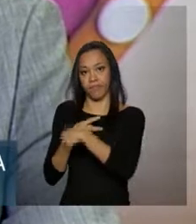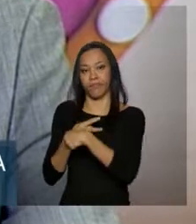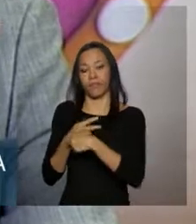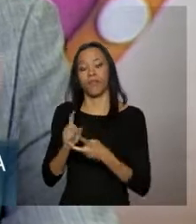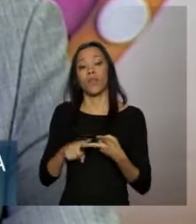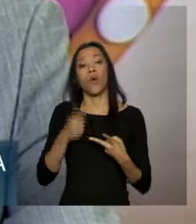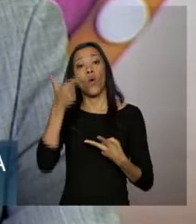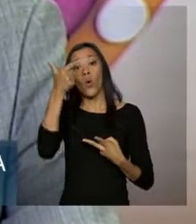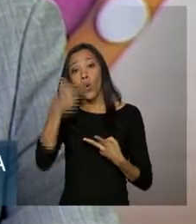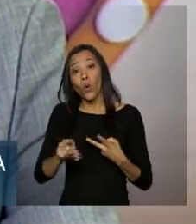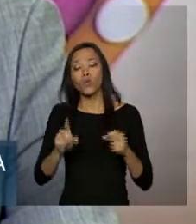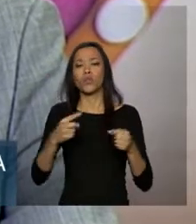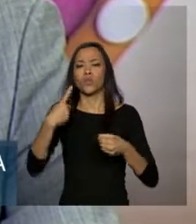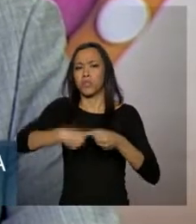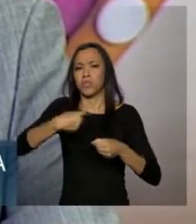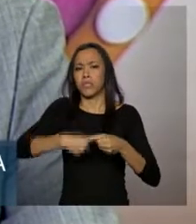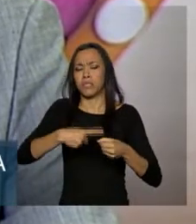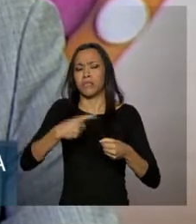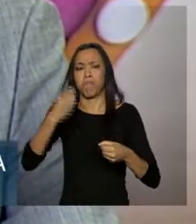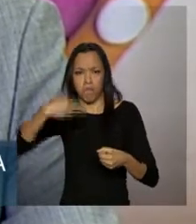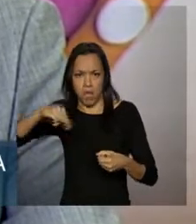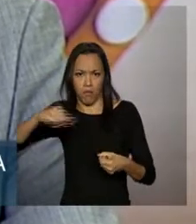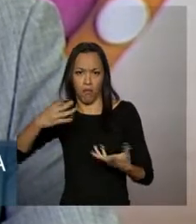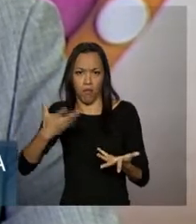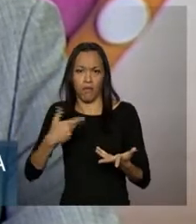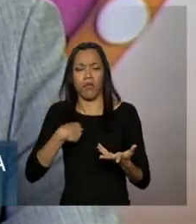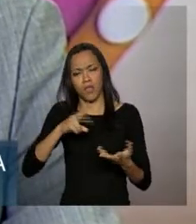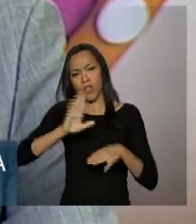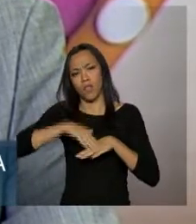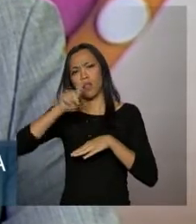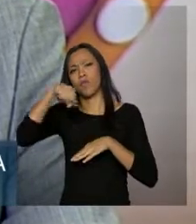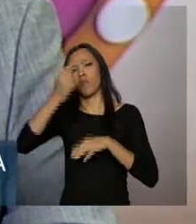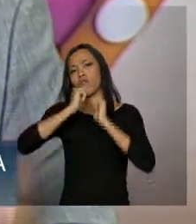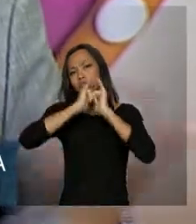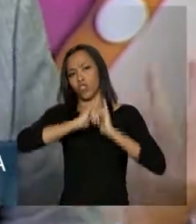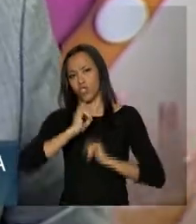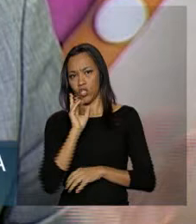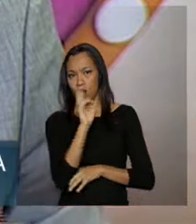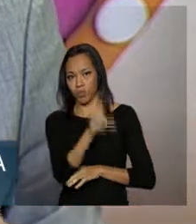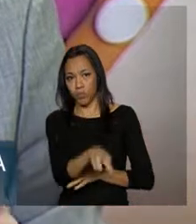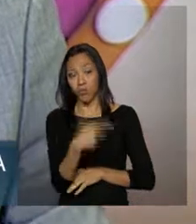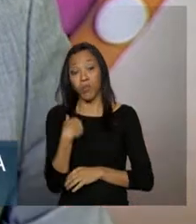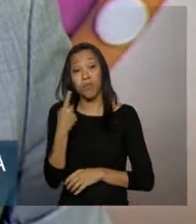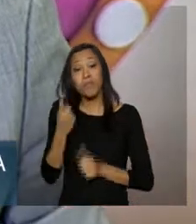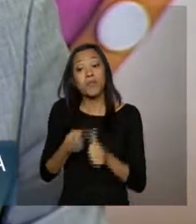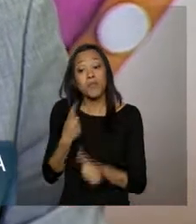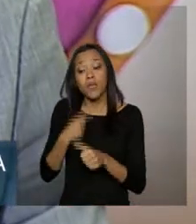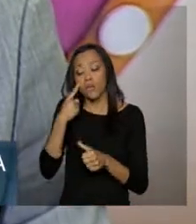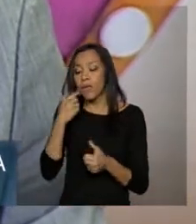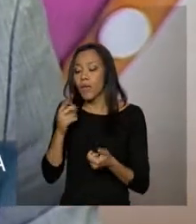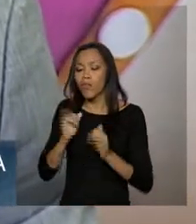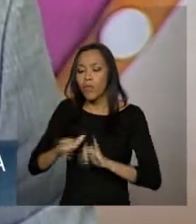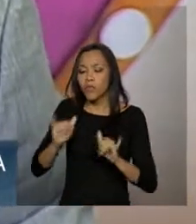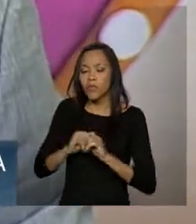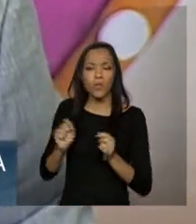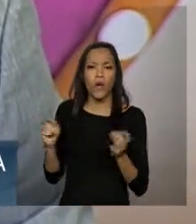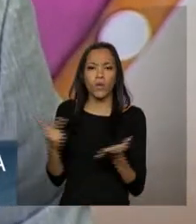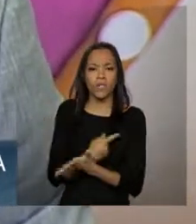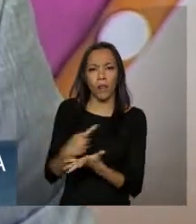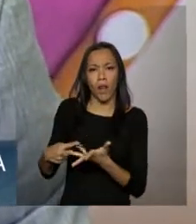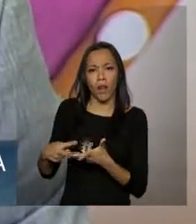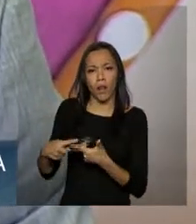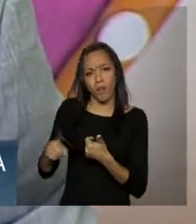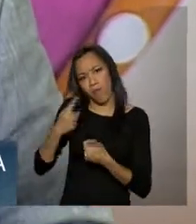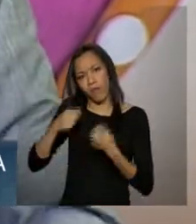relação à questão do Caxias, depois a assessoria de informação te faz a resposta, porque eu precisaria levantar o conjunto de informações para poder